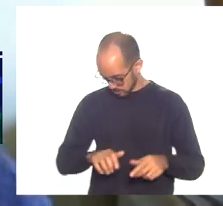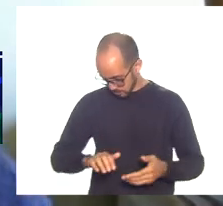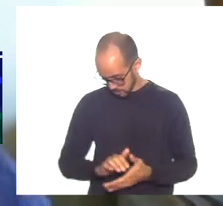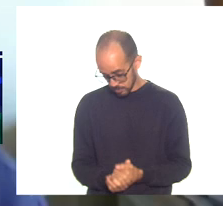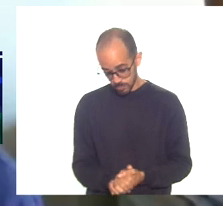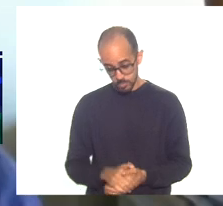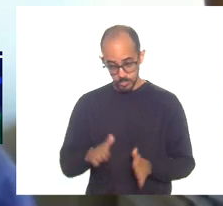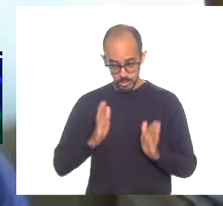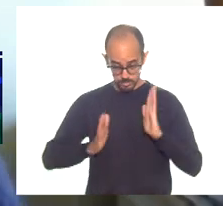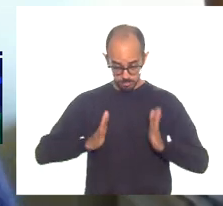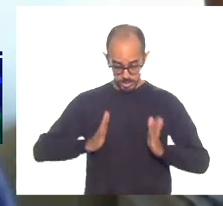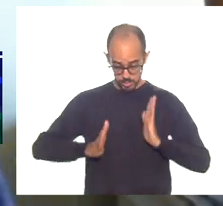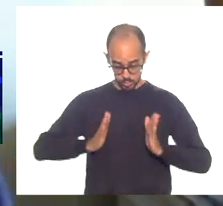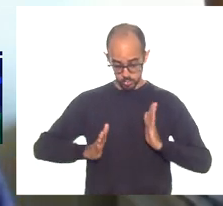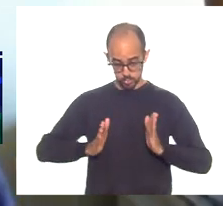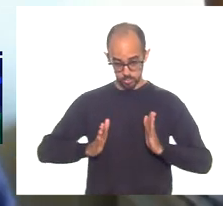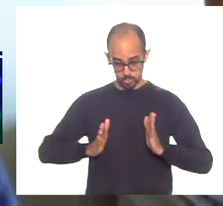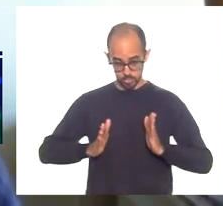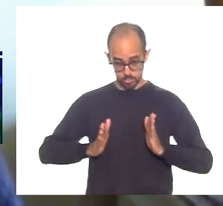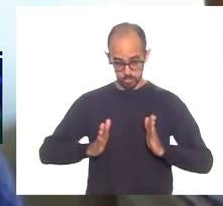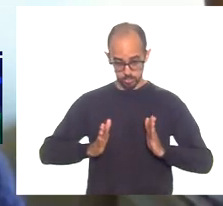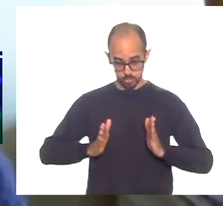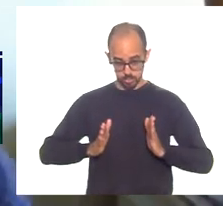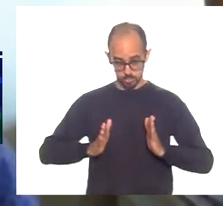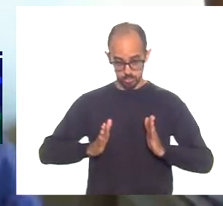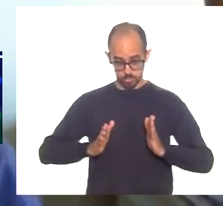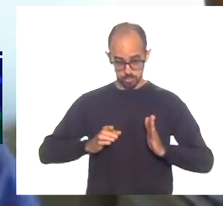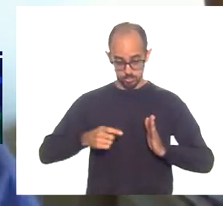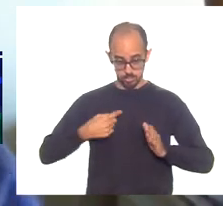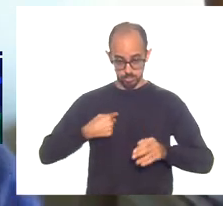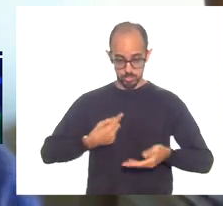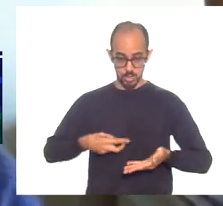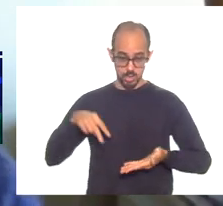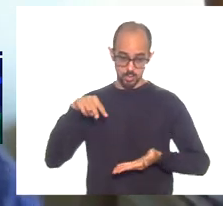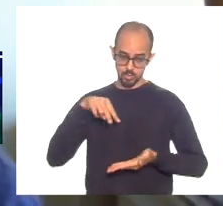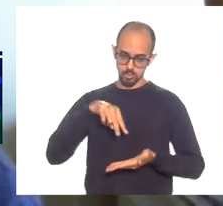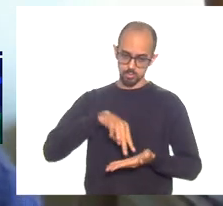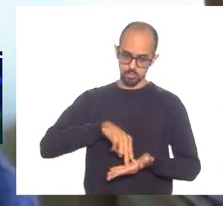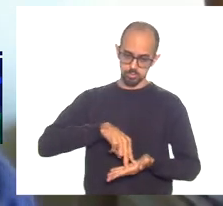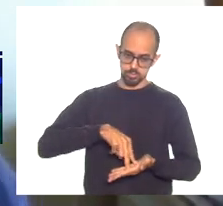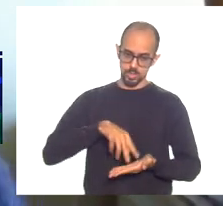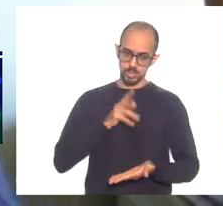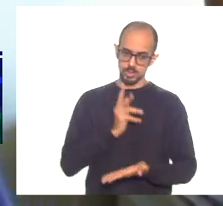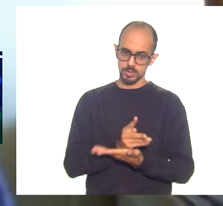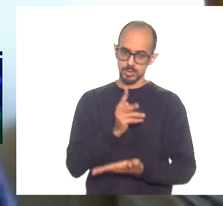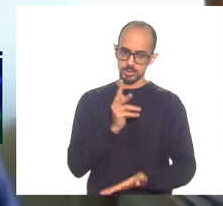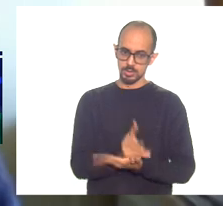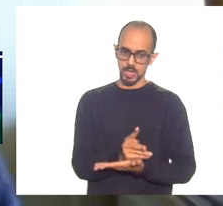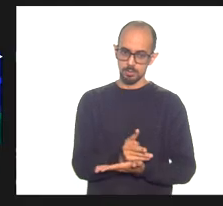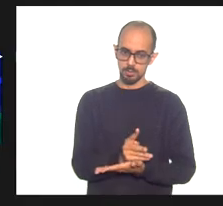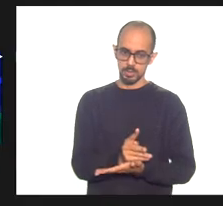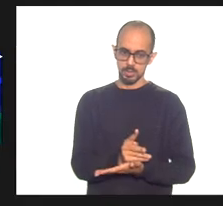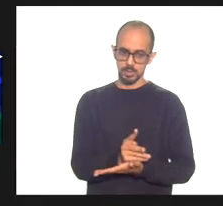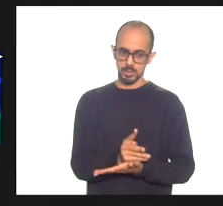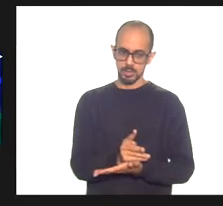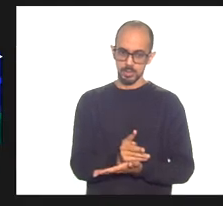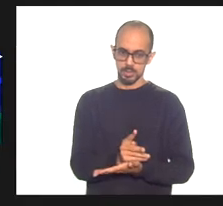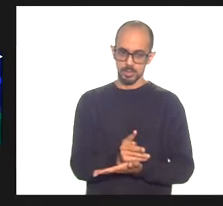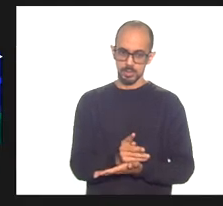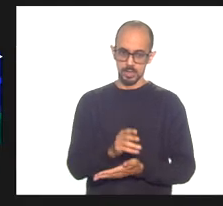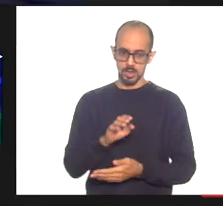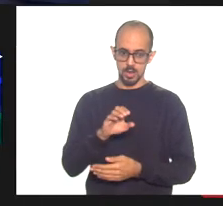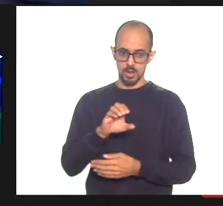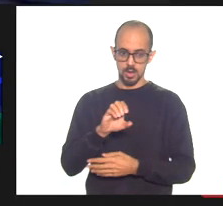E durante esse período eu estive sempre na oposição o